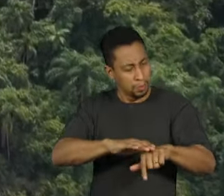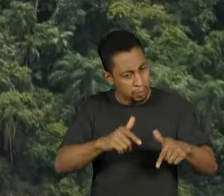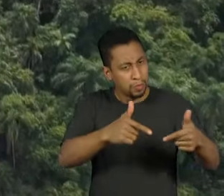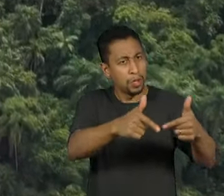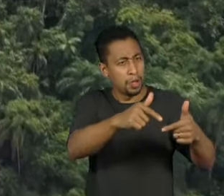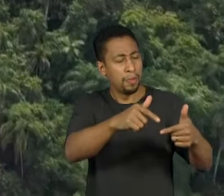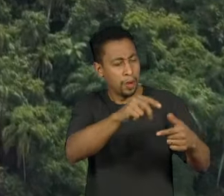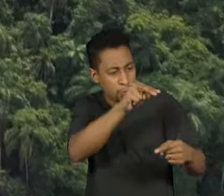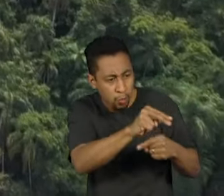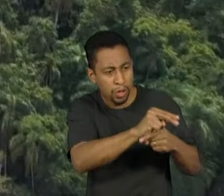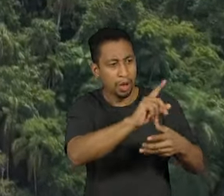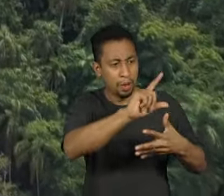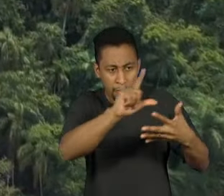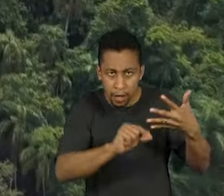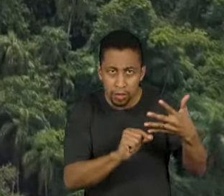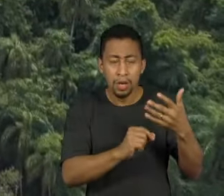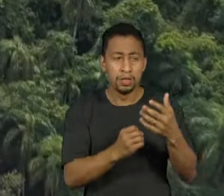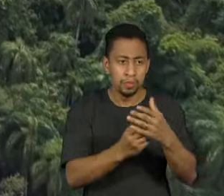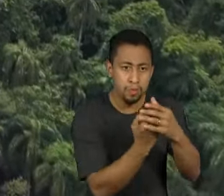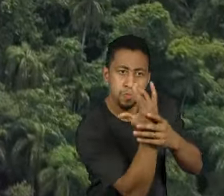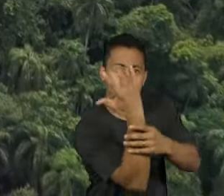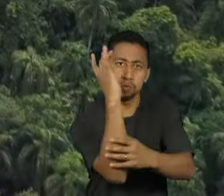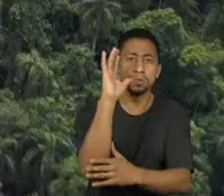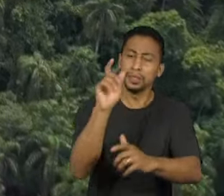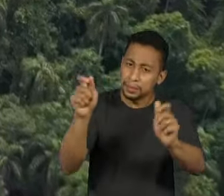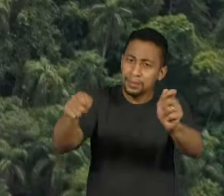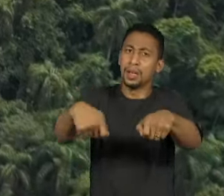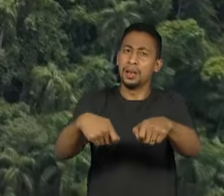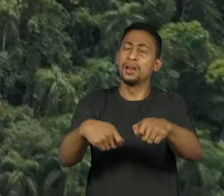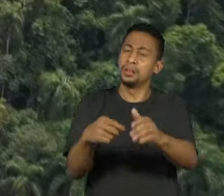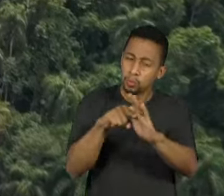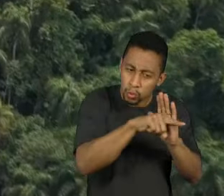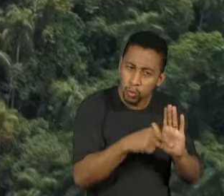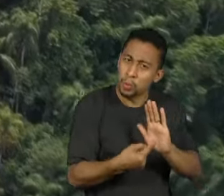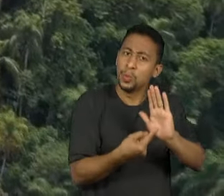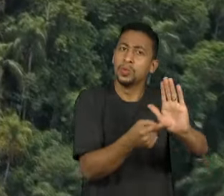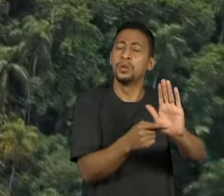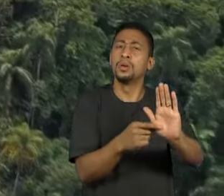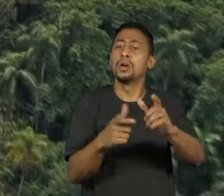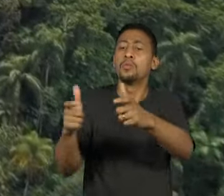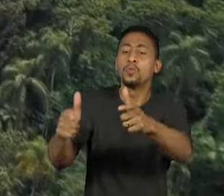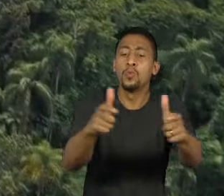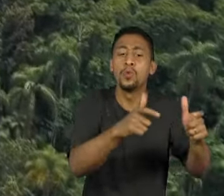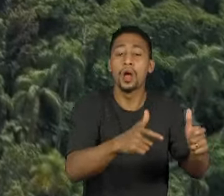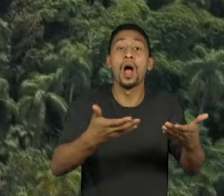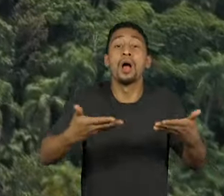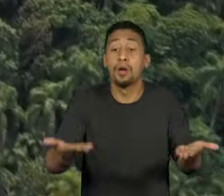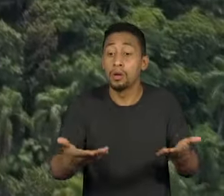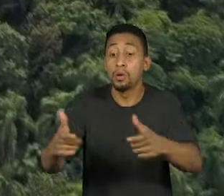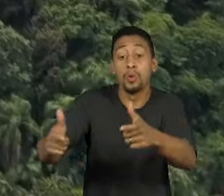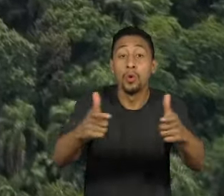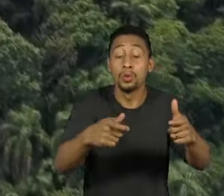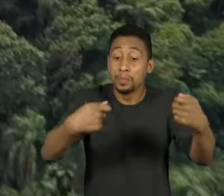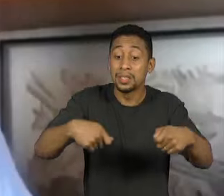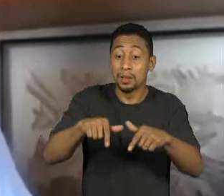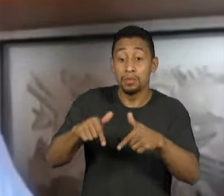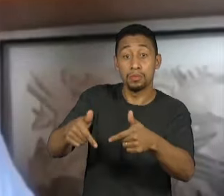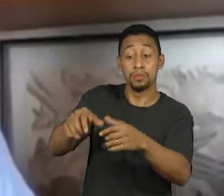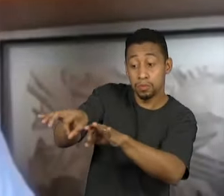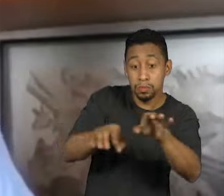gente sabe agora em São Paulo, com esse estudo, cada hectare, aonde precisa ser restaurado, em cada município, em cada bacia